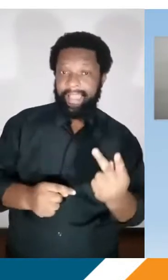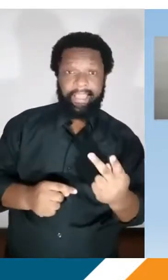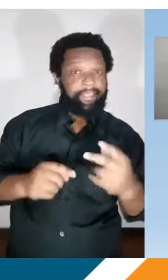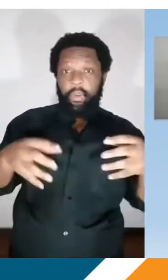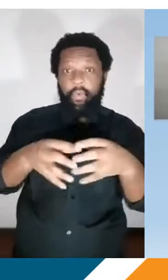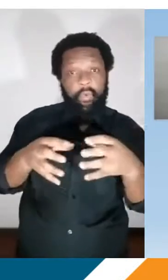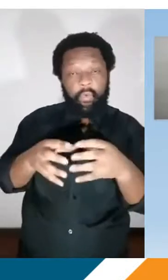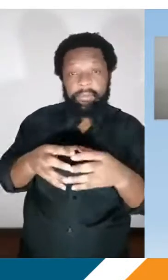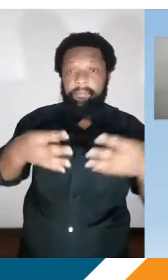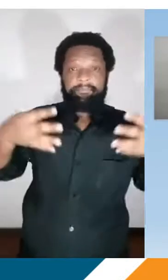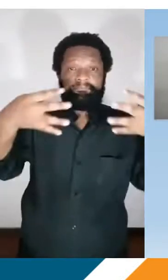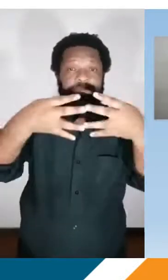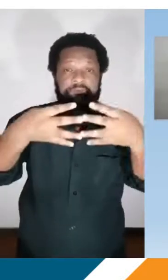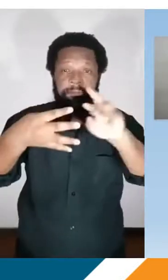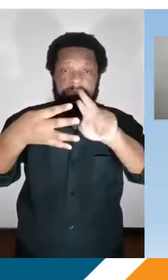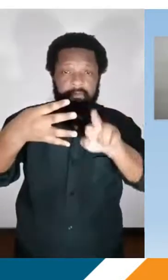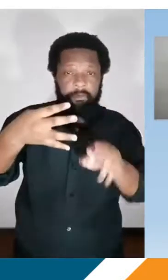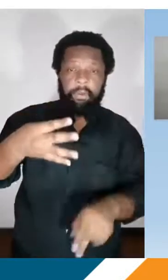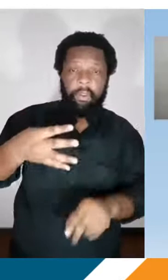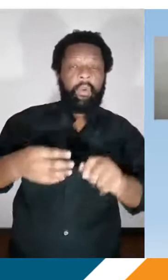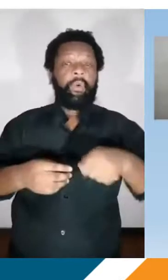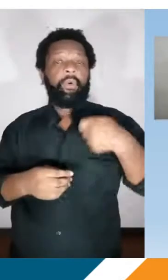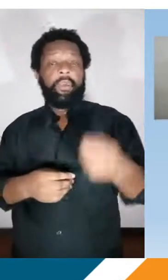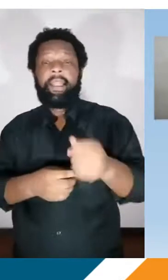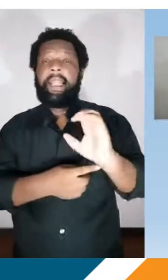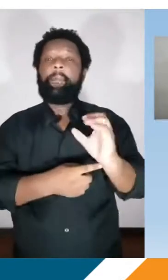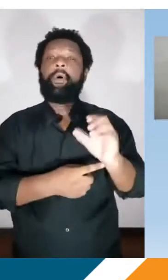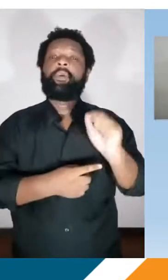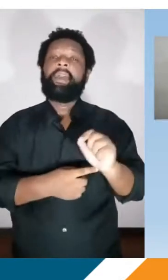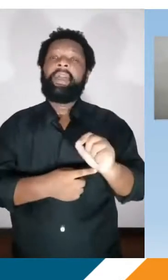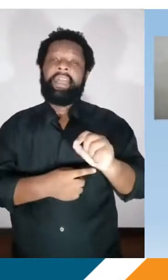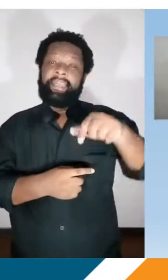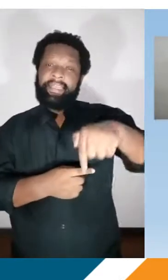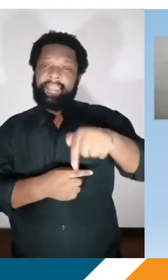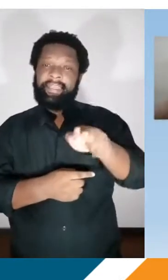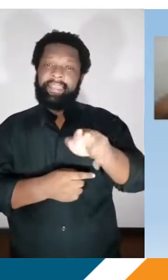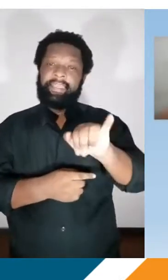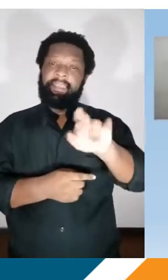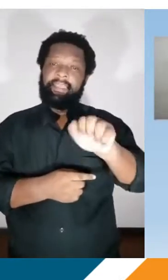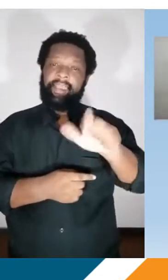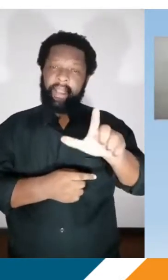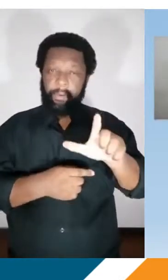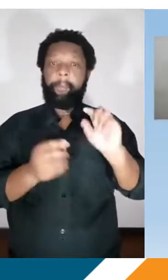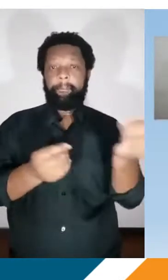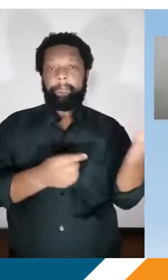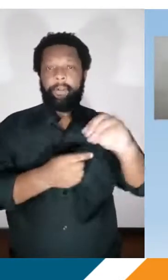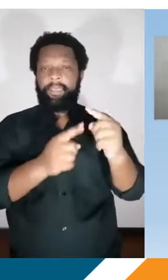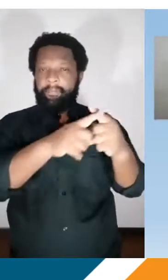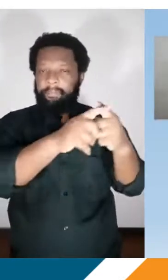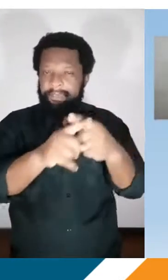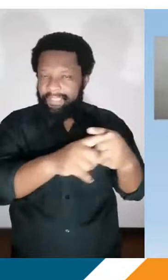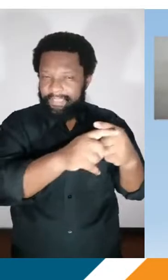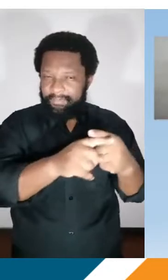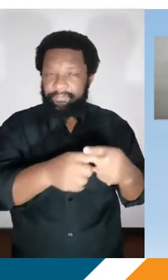este grupo aqui. Então tem 4 ligantes diferentes. Então isso é um carbono que assimétrico, quiral, então eu boto um asterisco para ele.